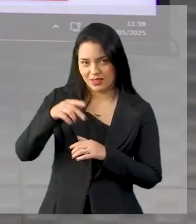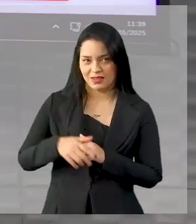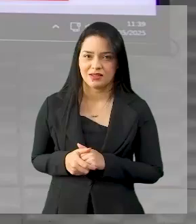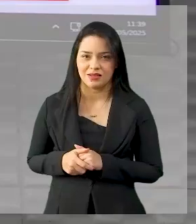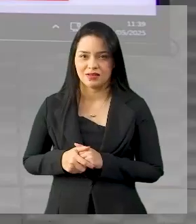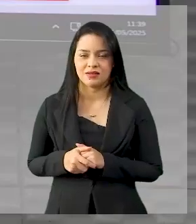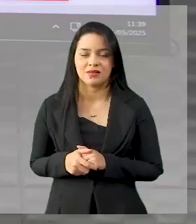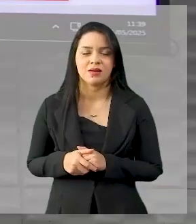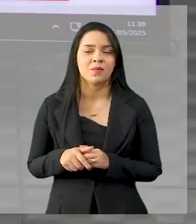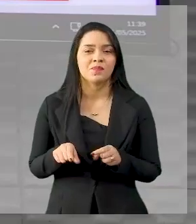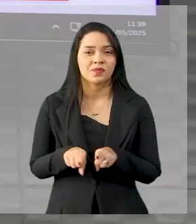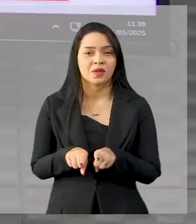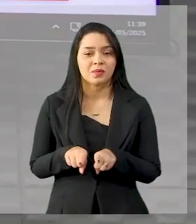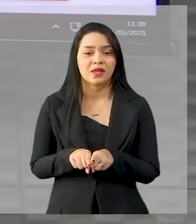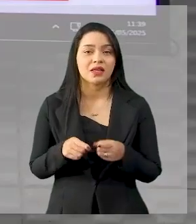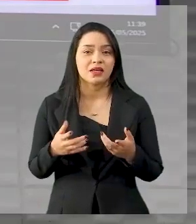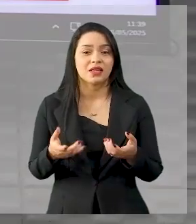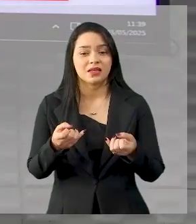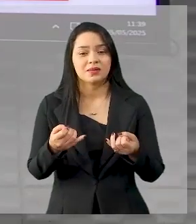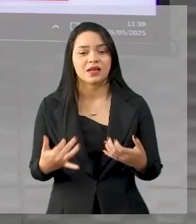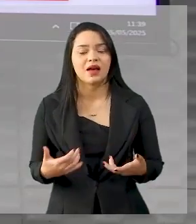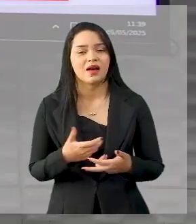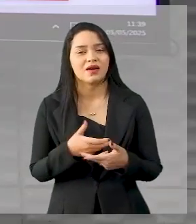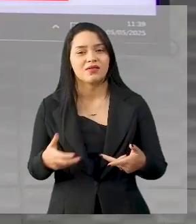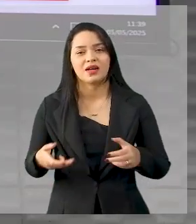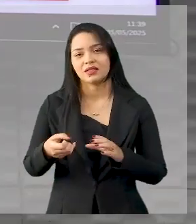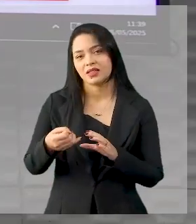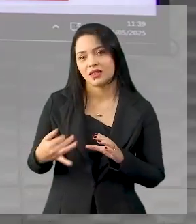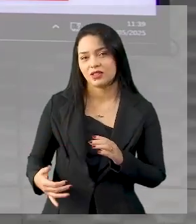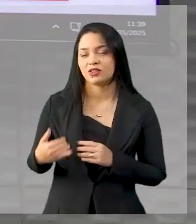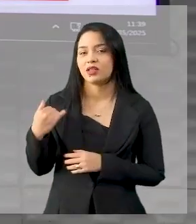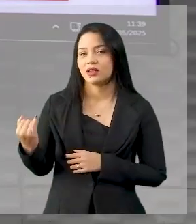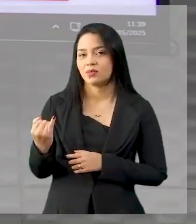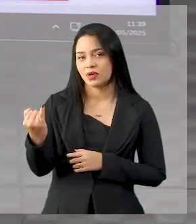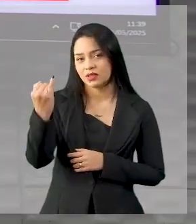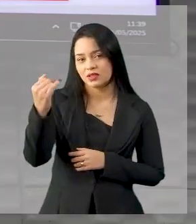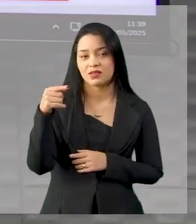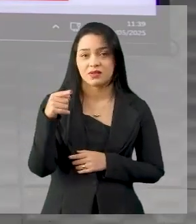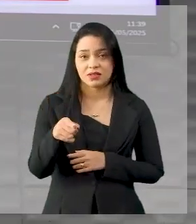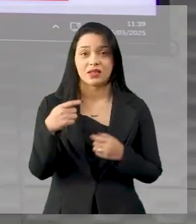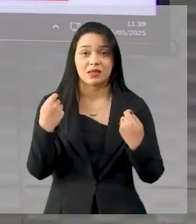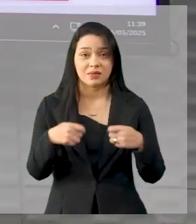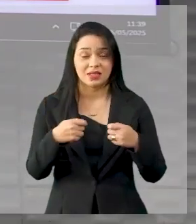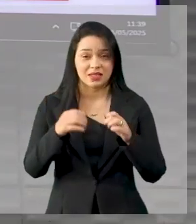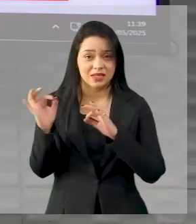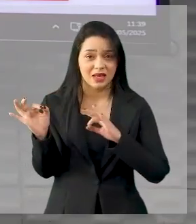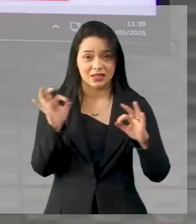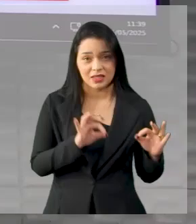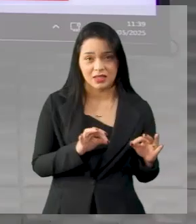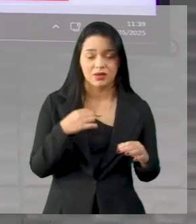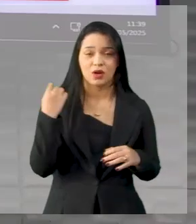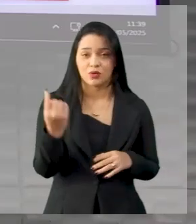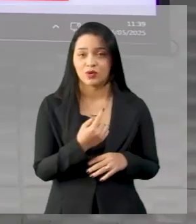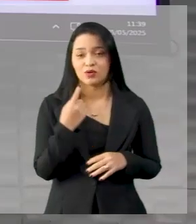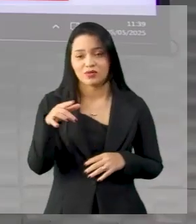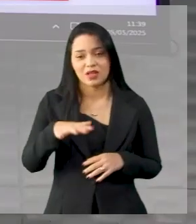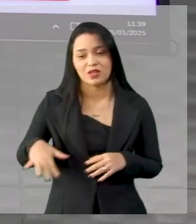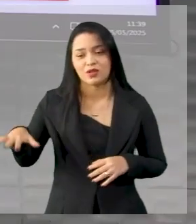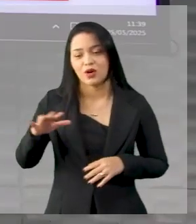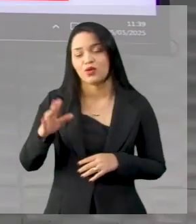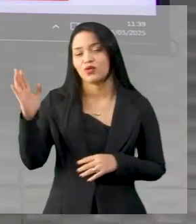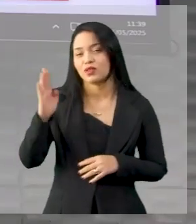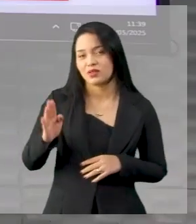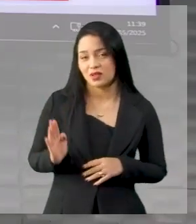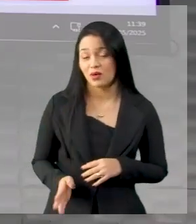Fuso horário, por exemplo, então a gente vai falar sobre muitas características importantes que você precisa estar atento ao nosso território nacional, que